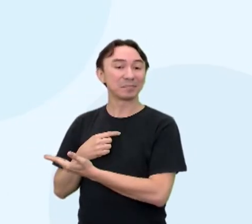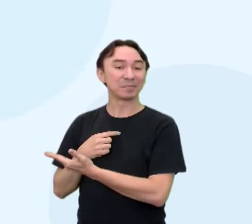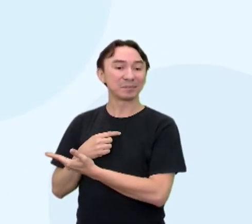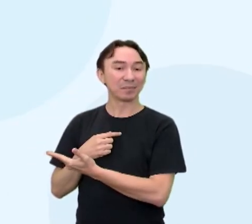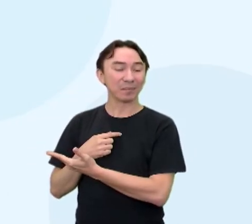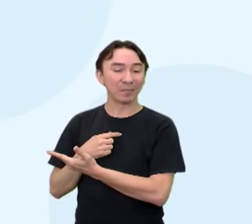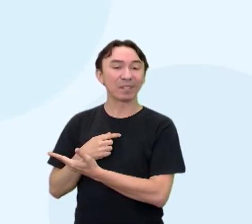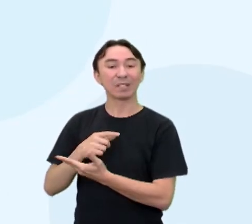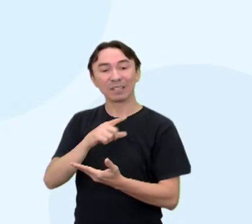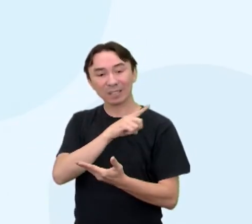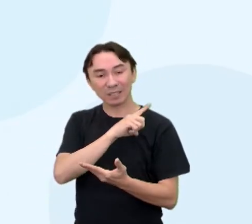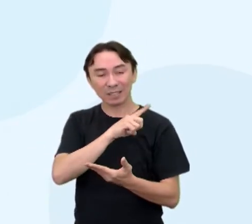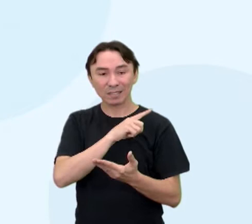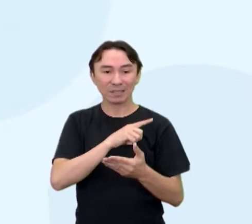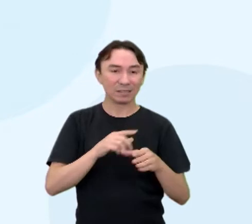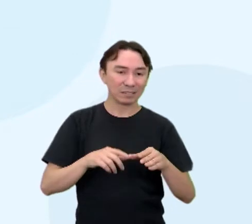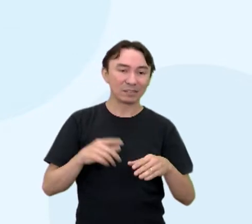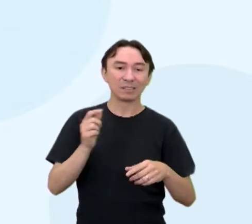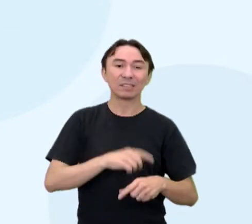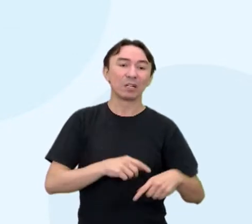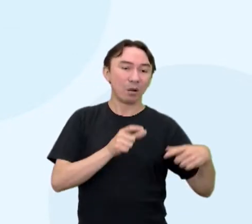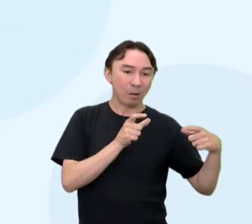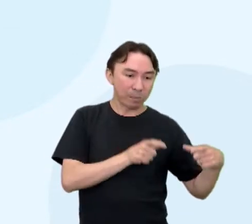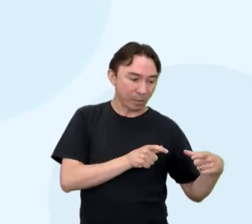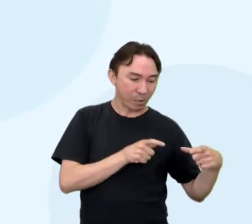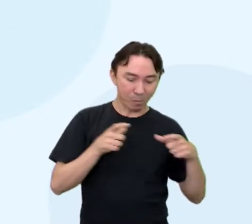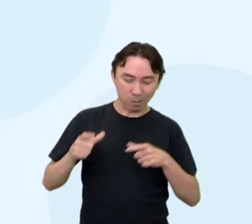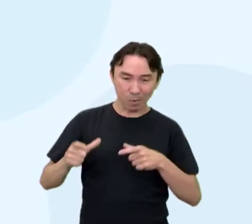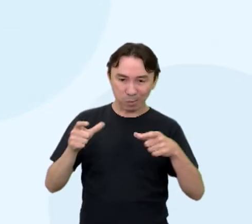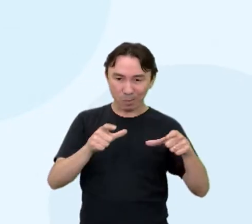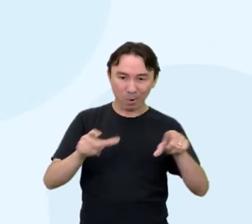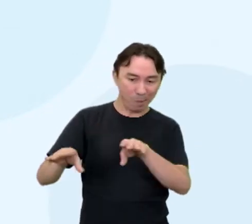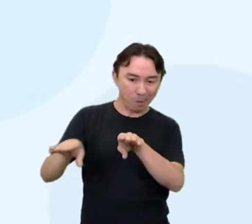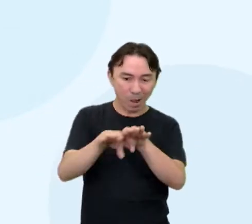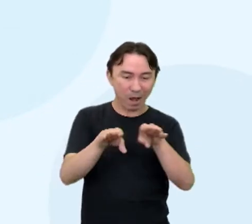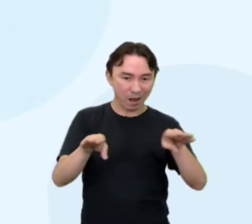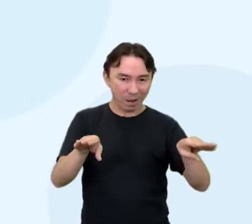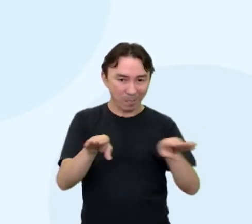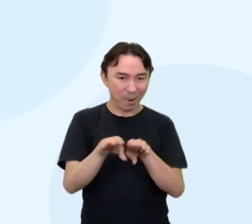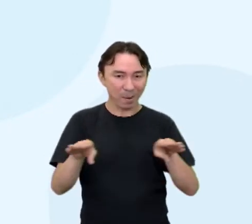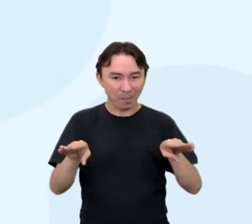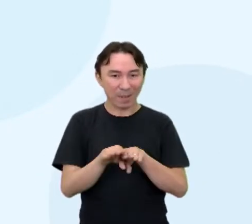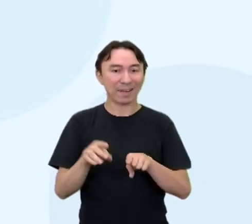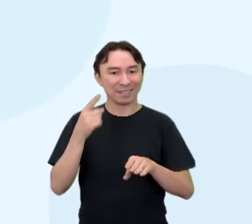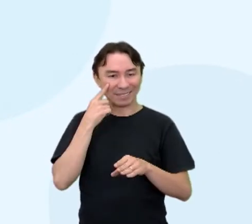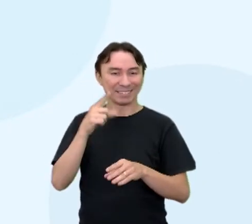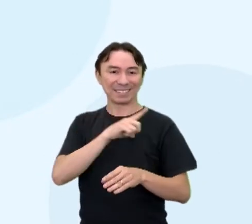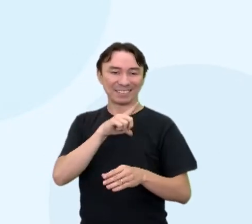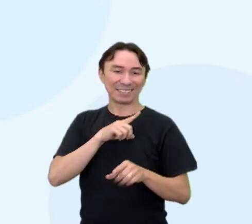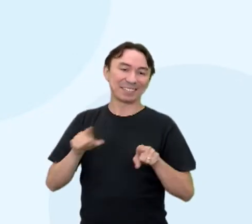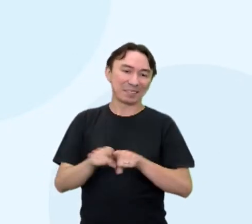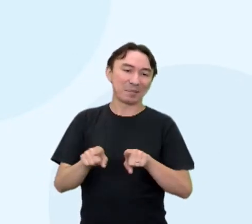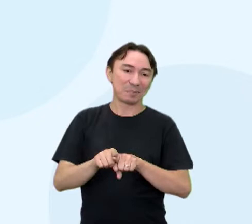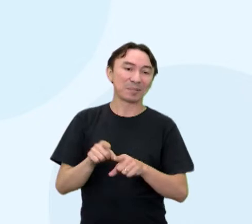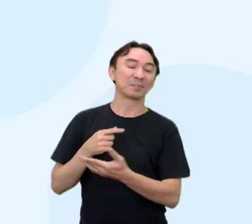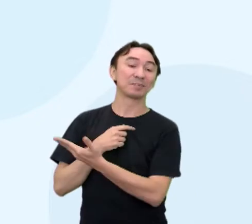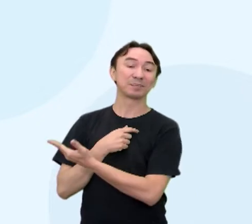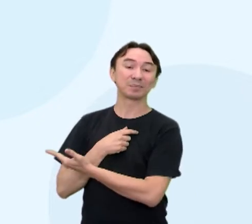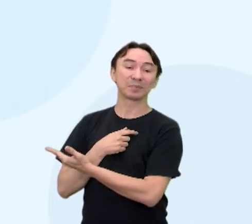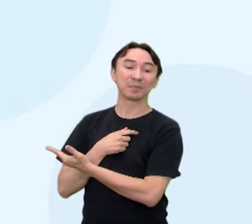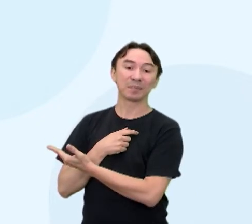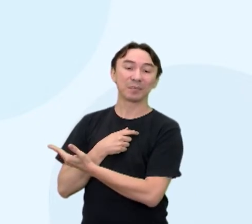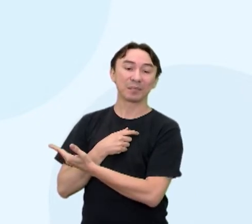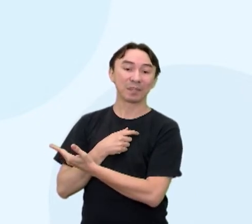a localização das placas em relação aos continentes, né? O que eu quero dar destaque é no Círculo do Fogo